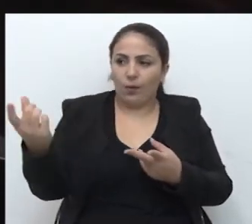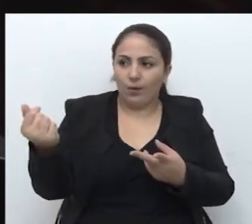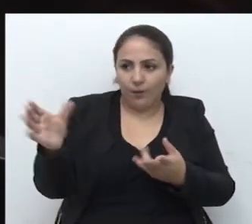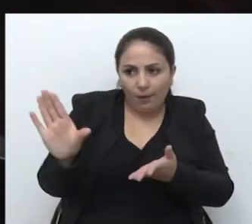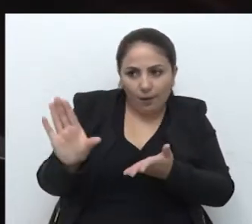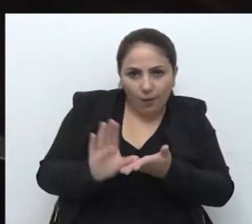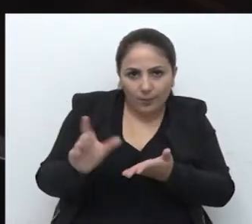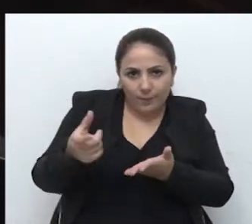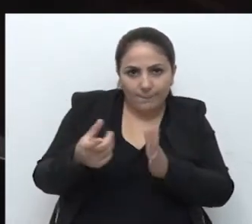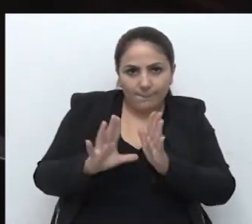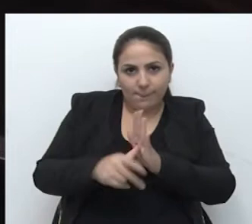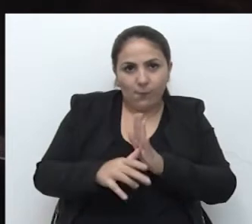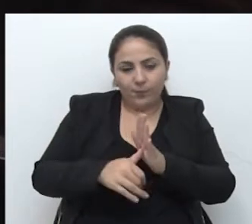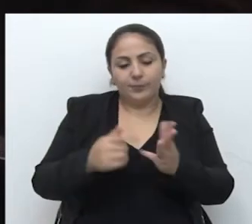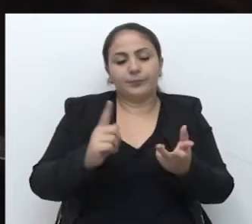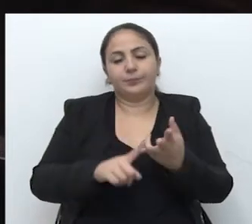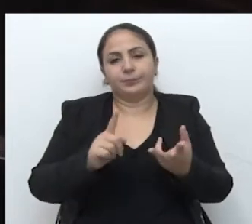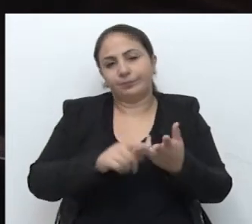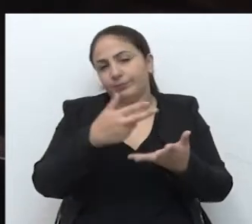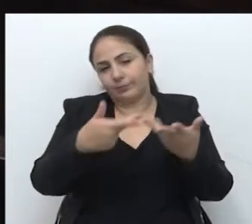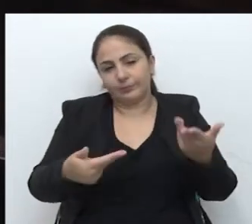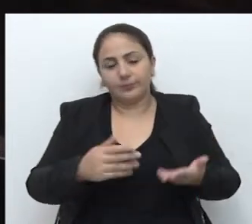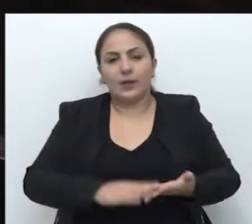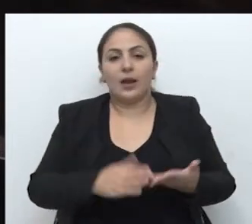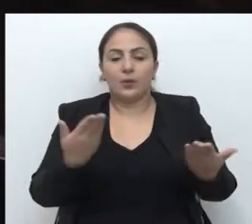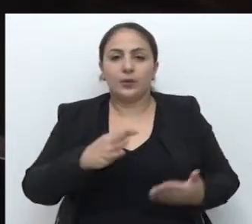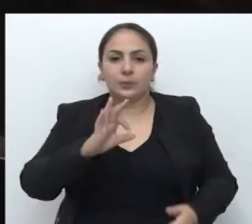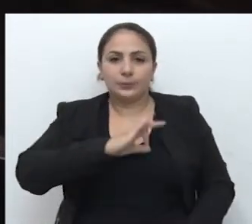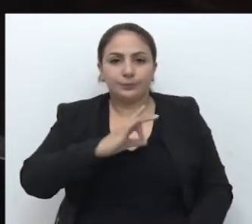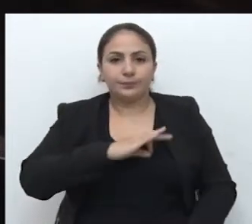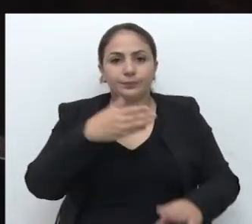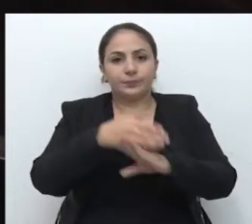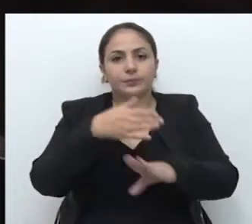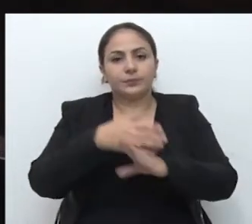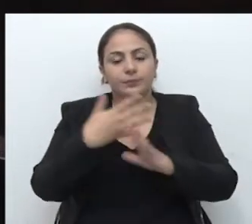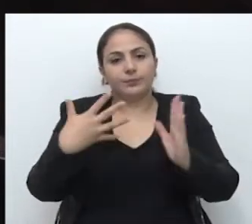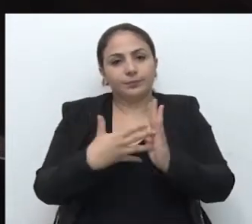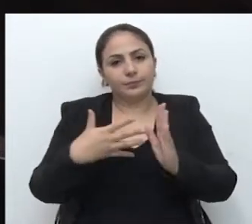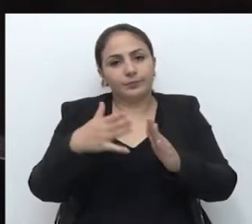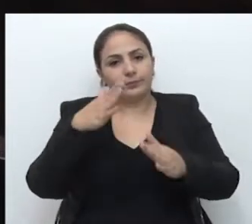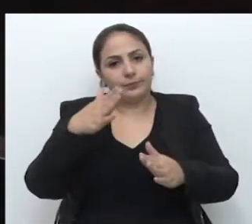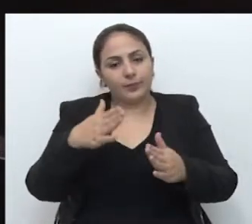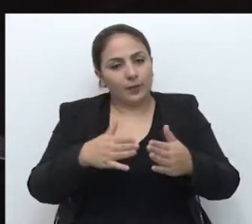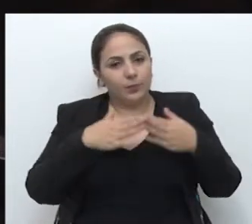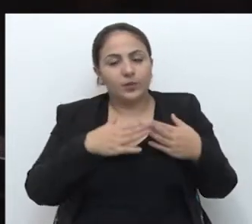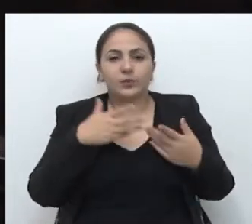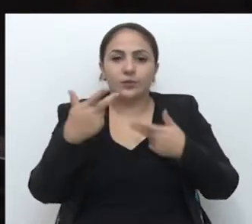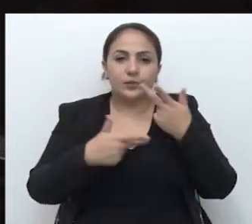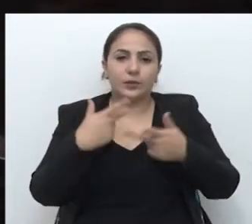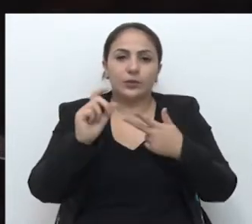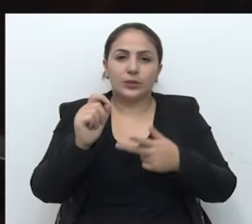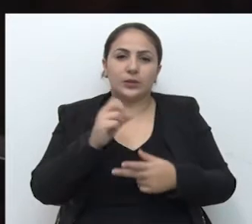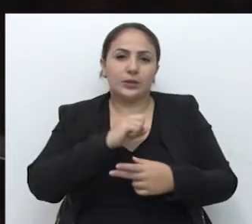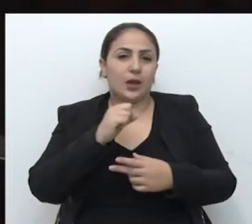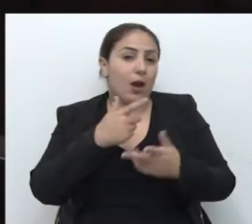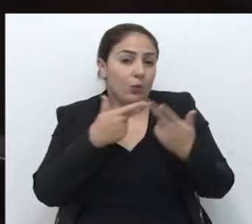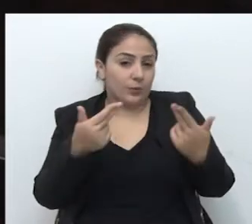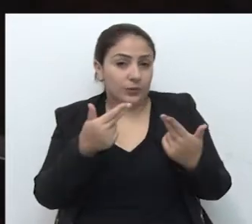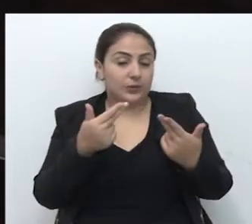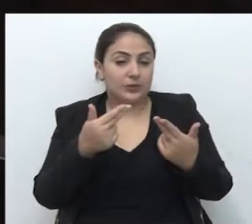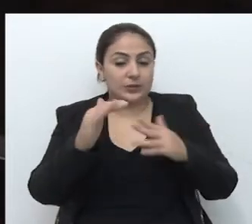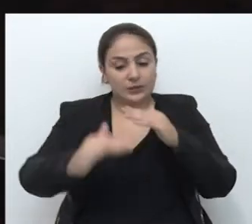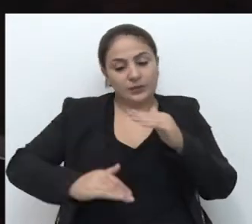indébita e agora a Polícia Civil começando a participar da rede de proteção, estabelecemos